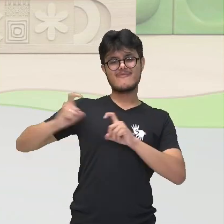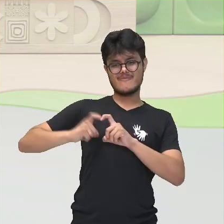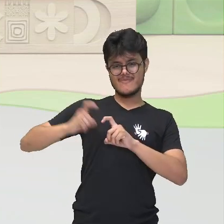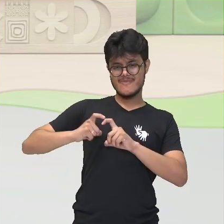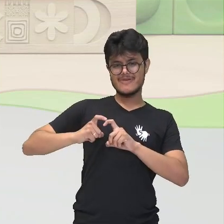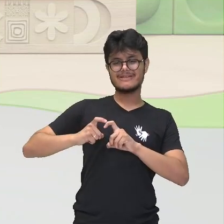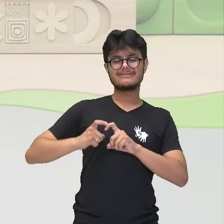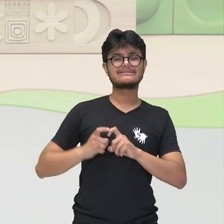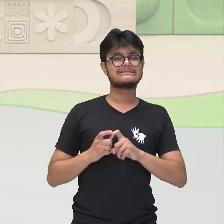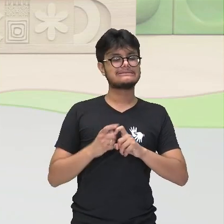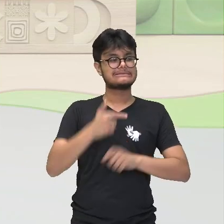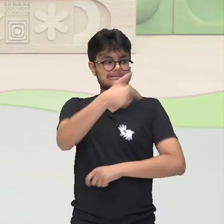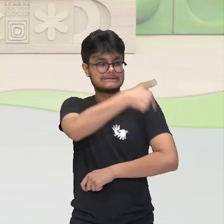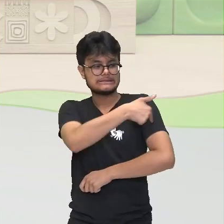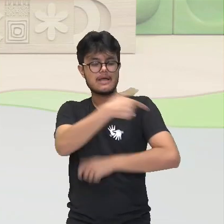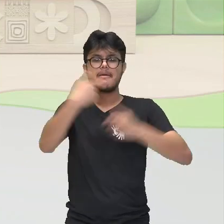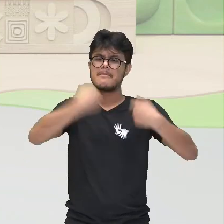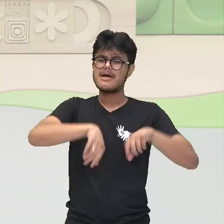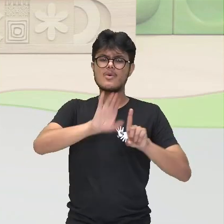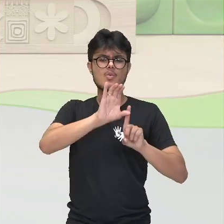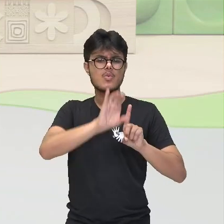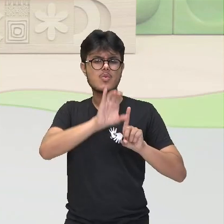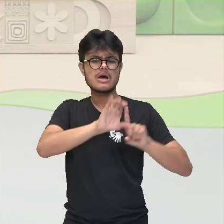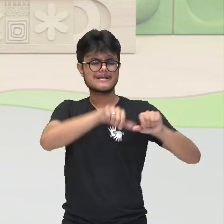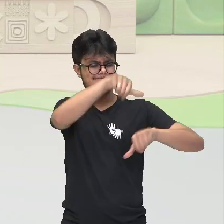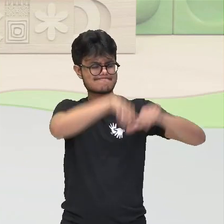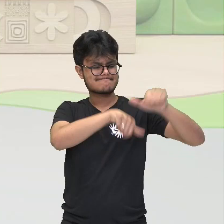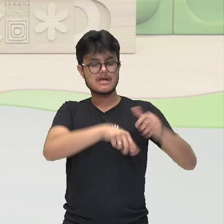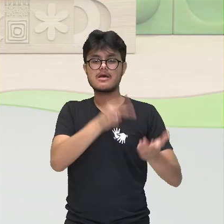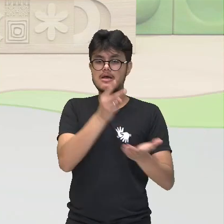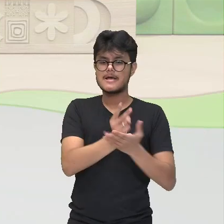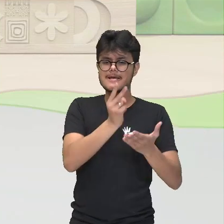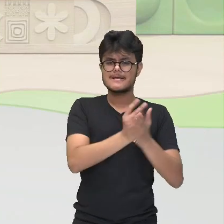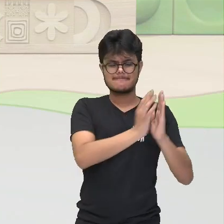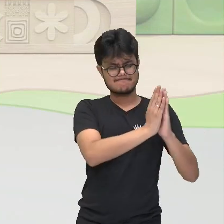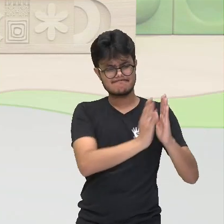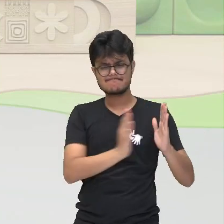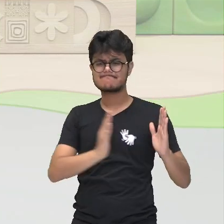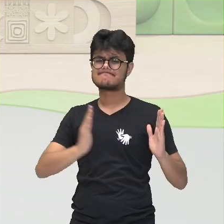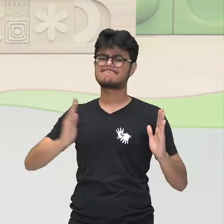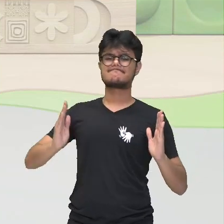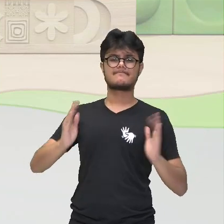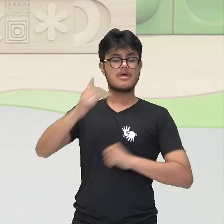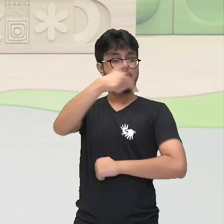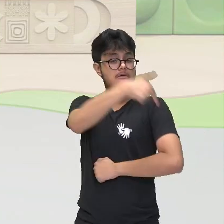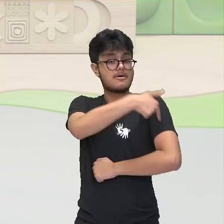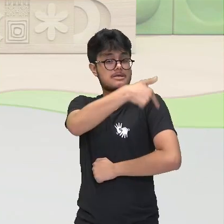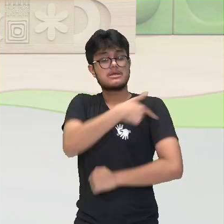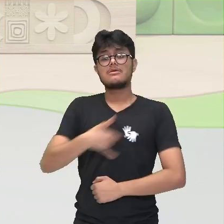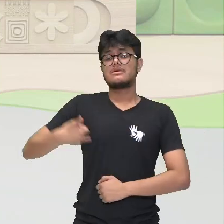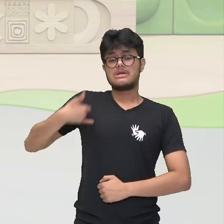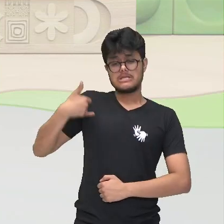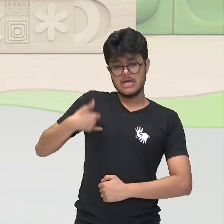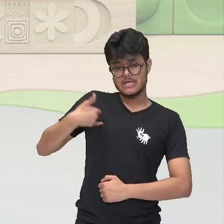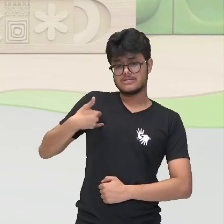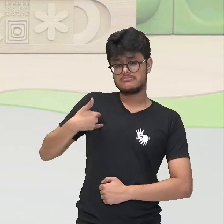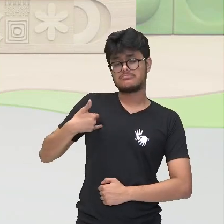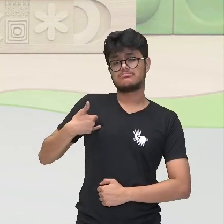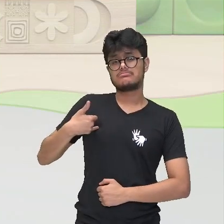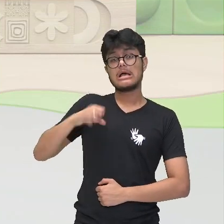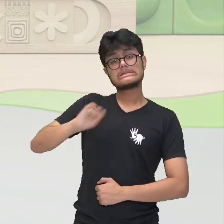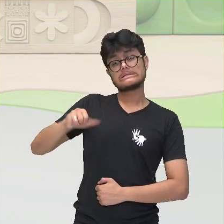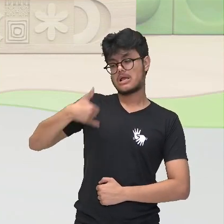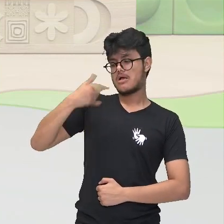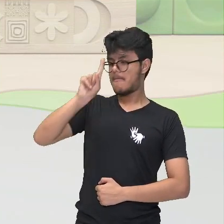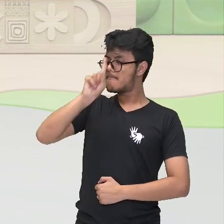ela é importante para a gente verificar e para acompanhar a vacinação de acordo com a idade, de acordo com o que está